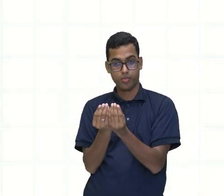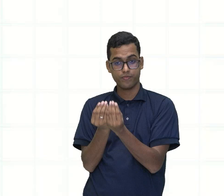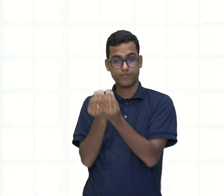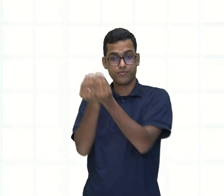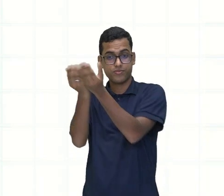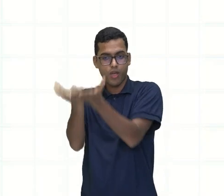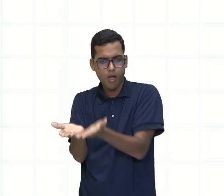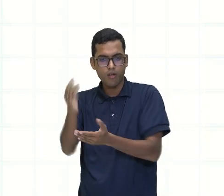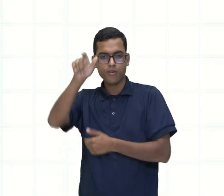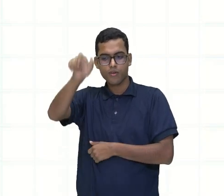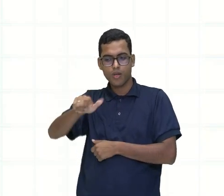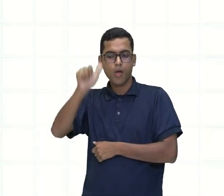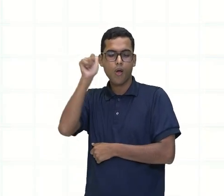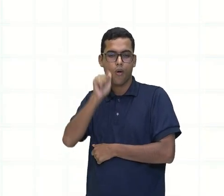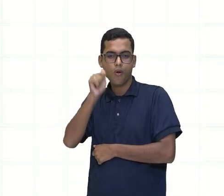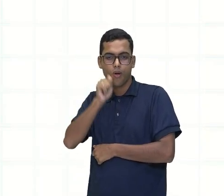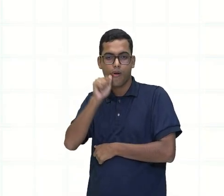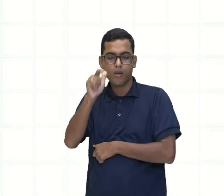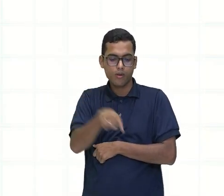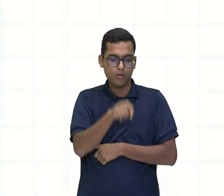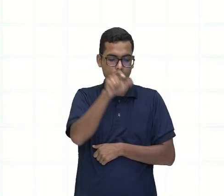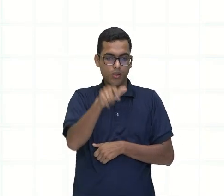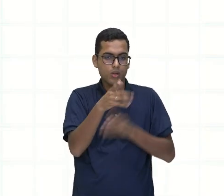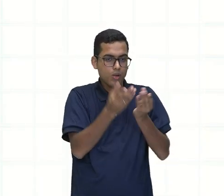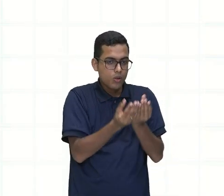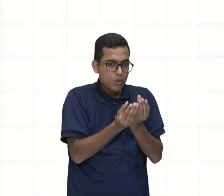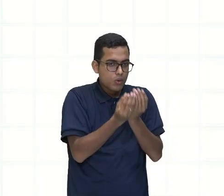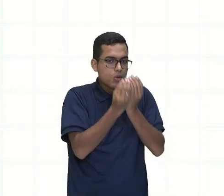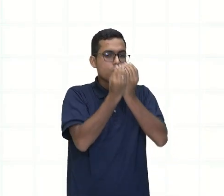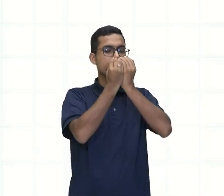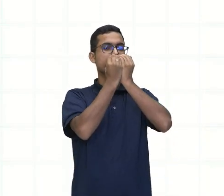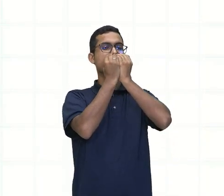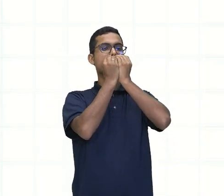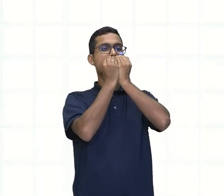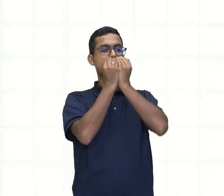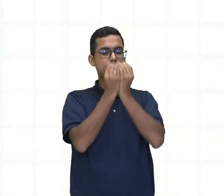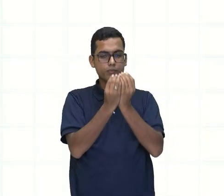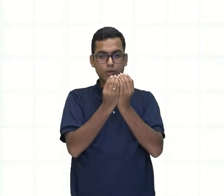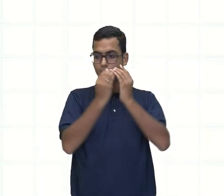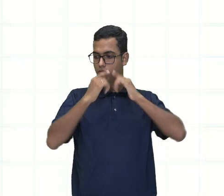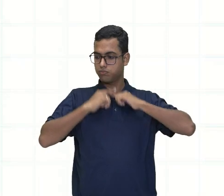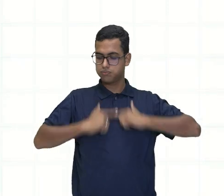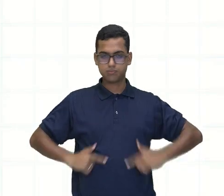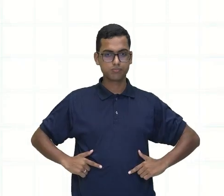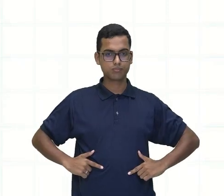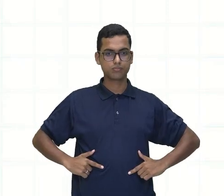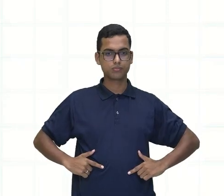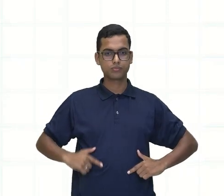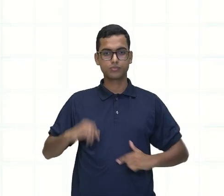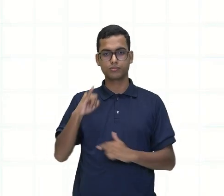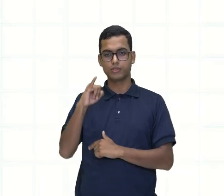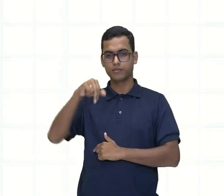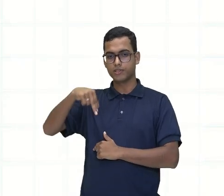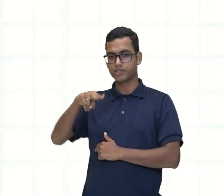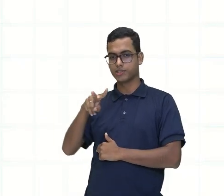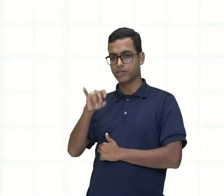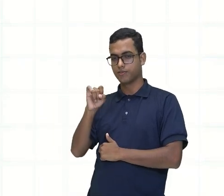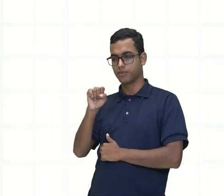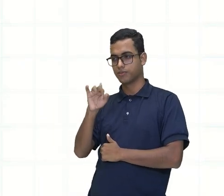é? Quando ele deu a poção mágica para ela, ela ficou invisível. No one could